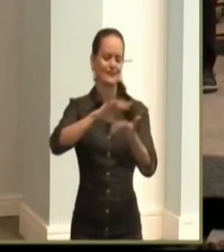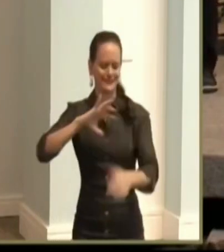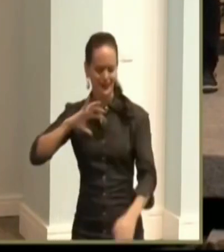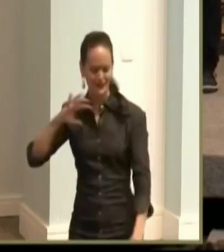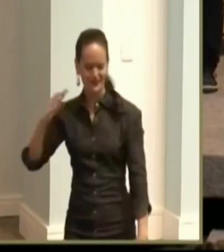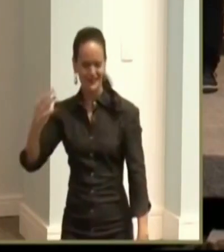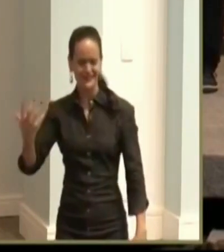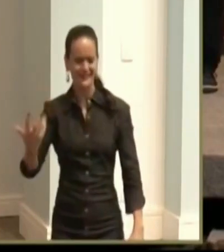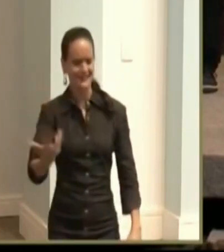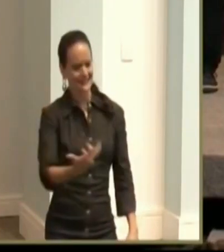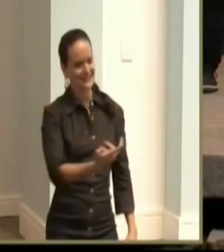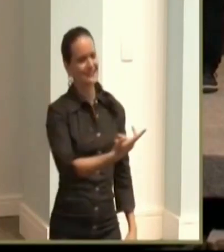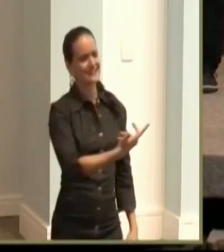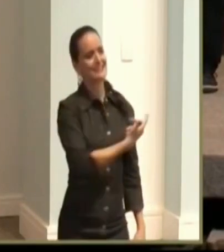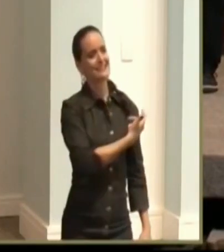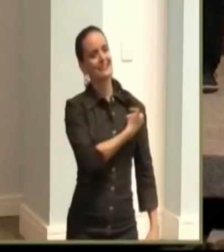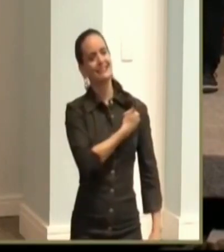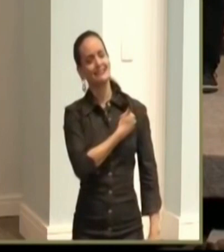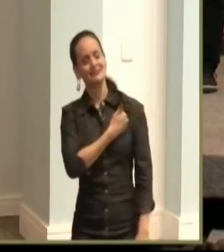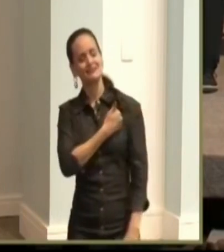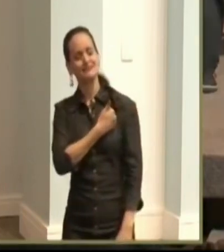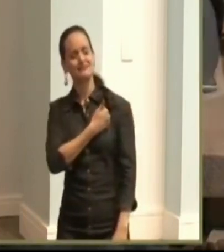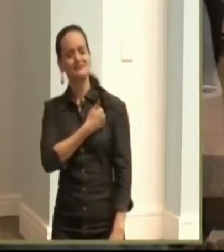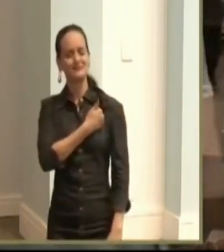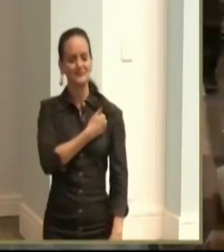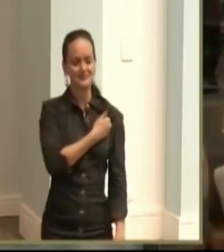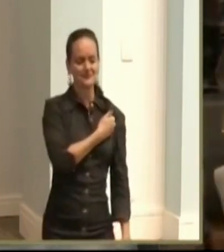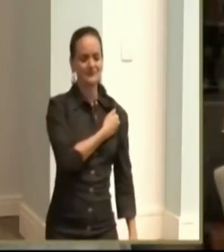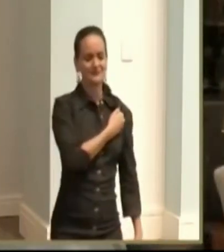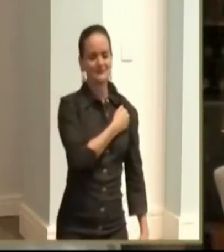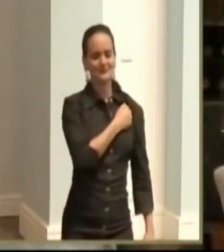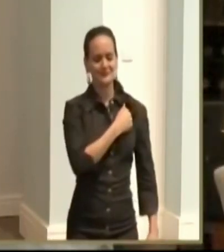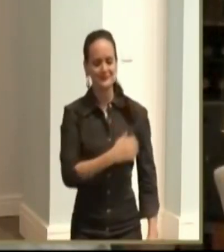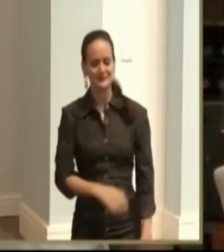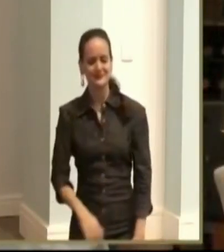Verdade, salvação.